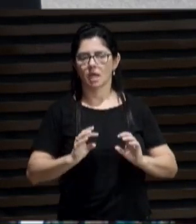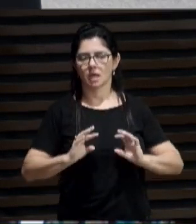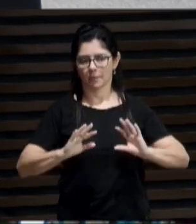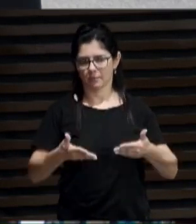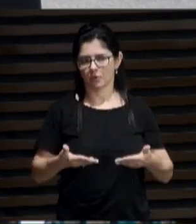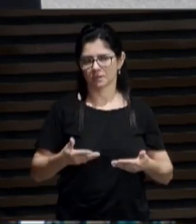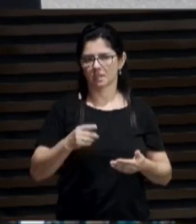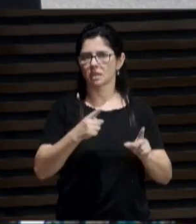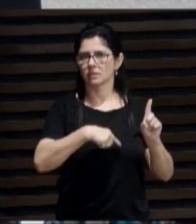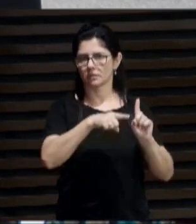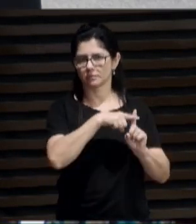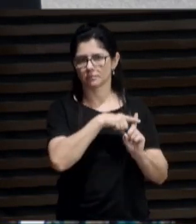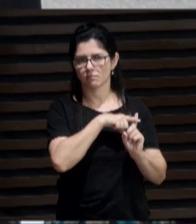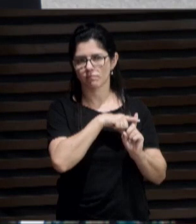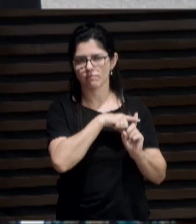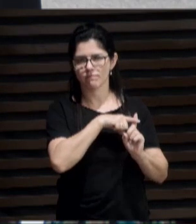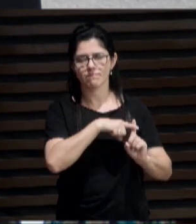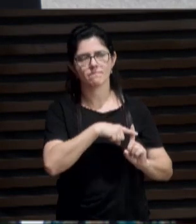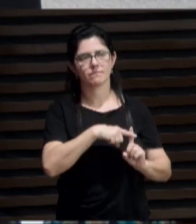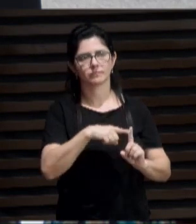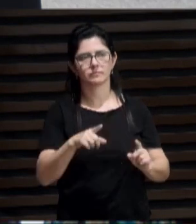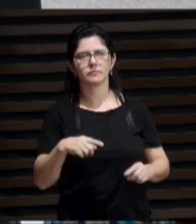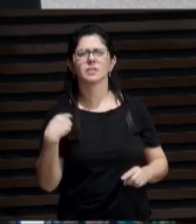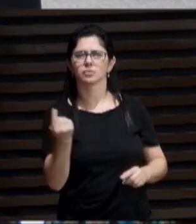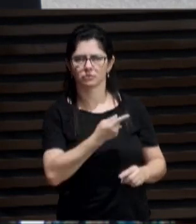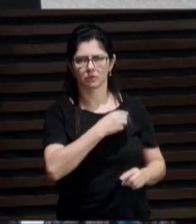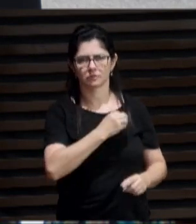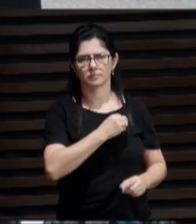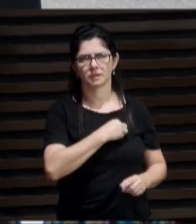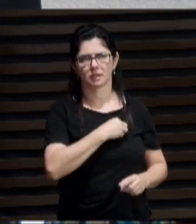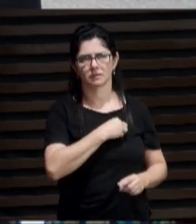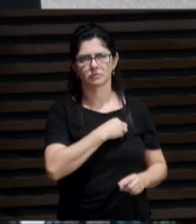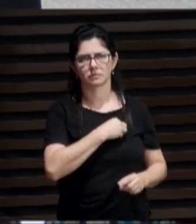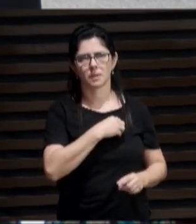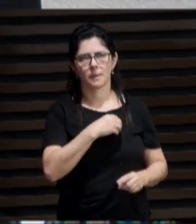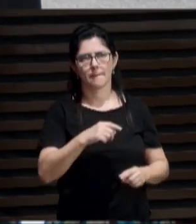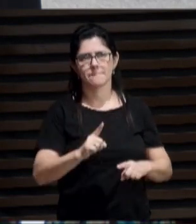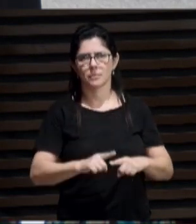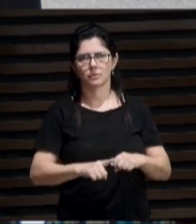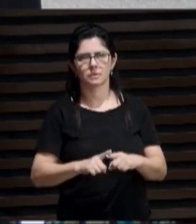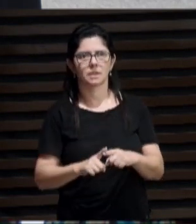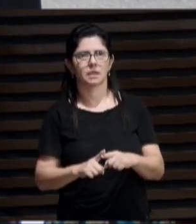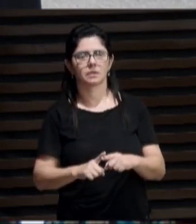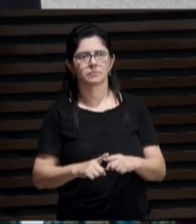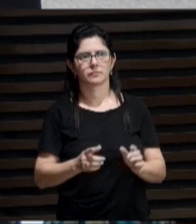ele ter colocado, atraído para ele o nosso pecado, porque um Jesus que